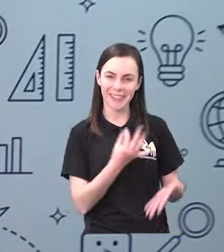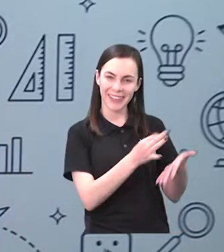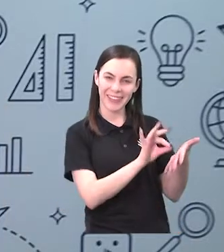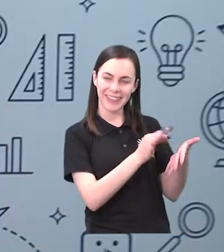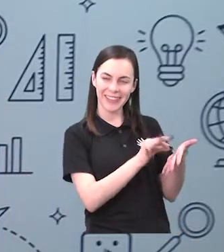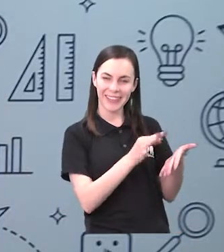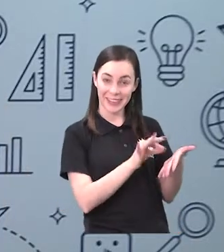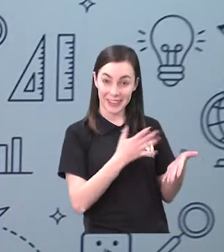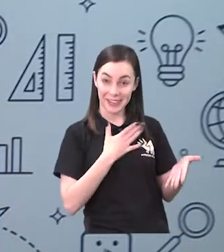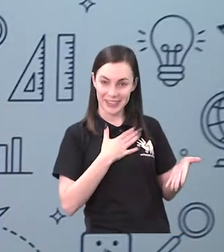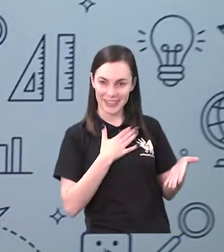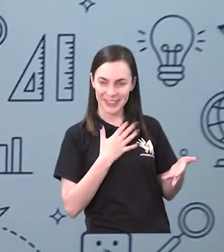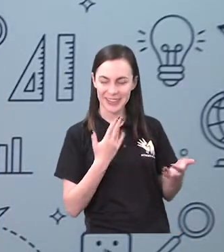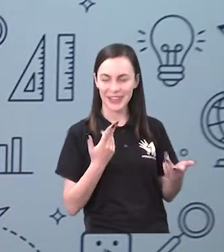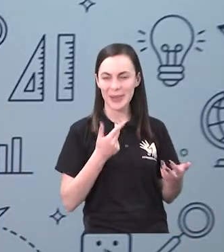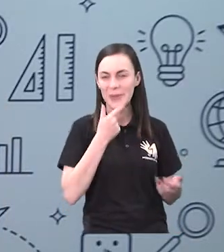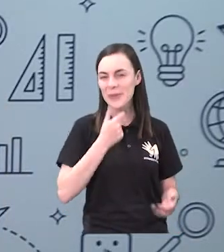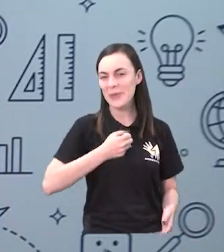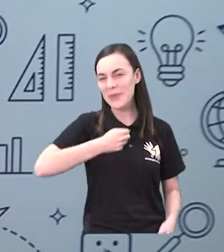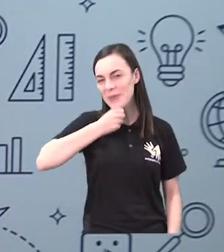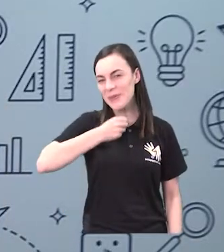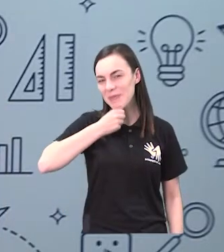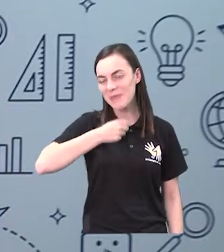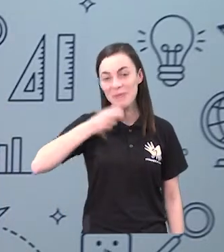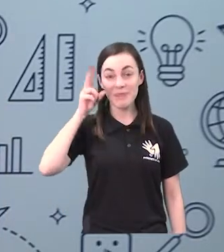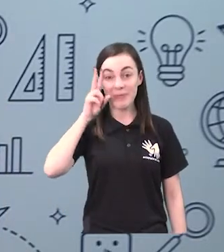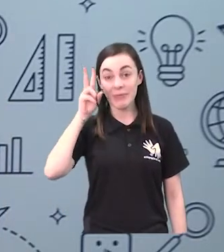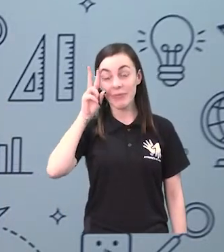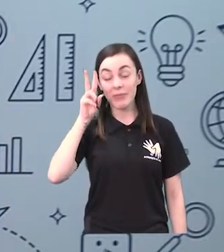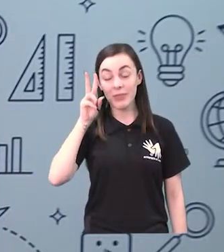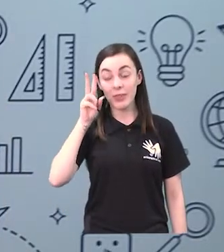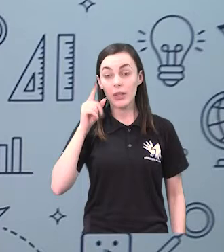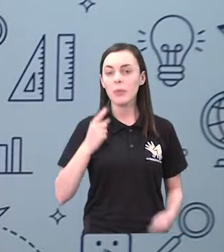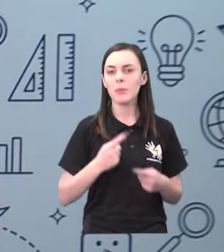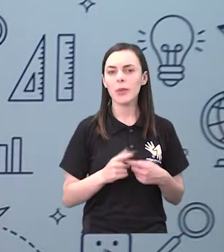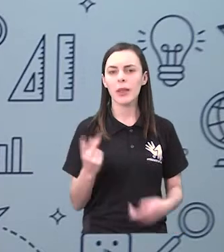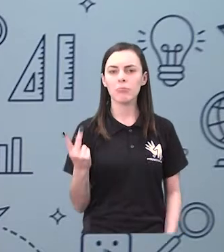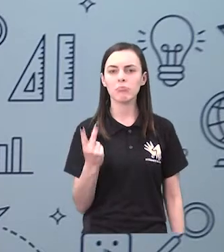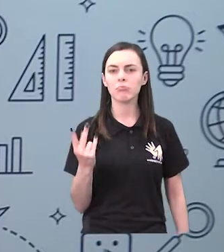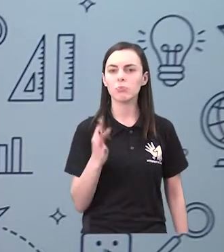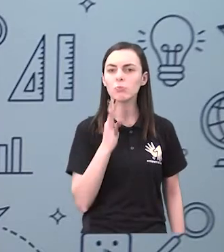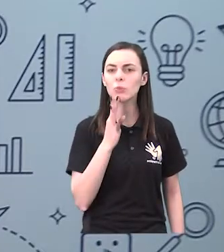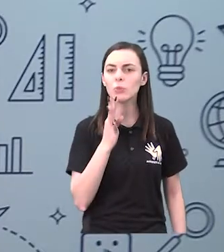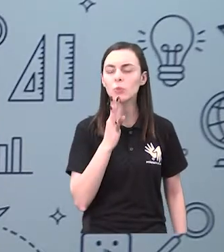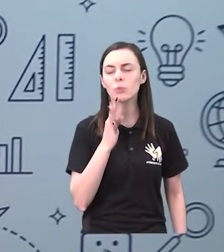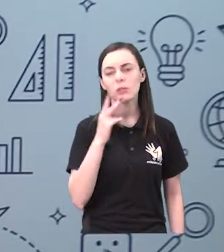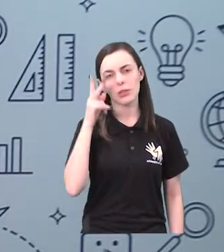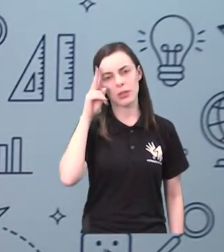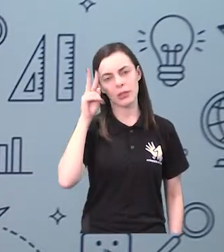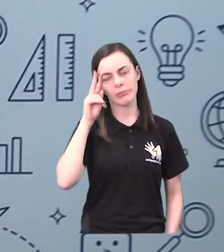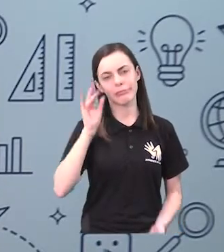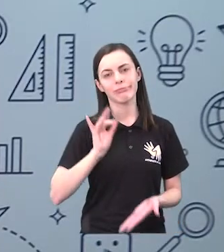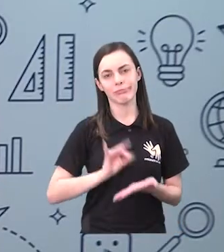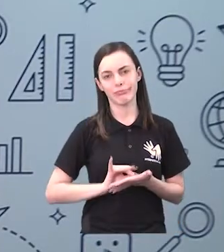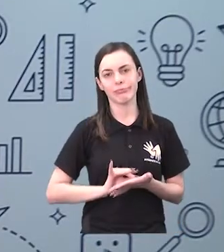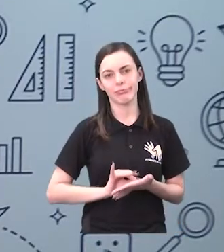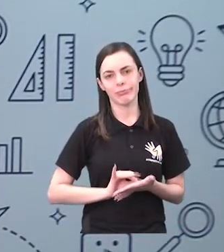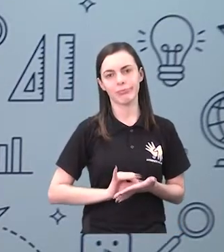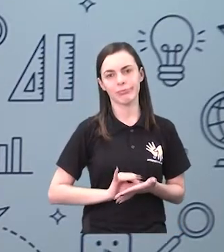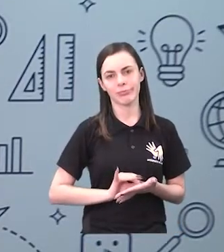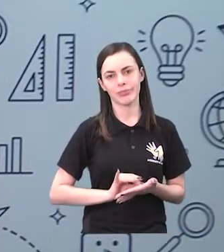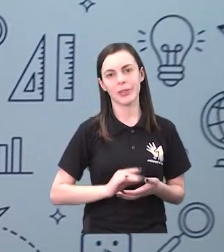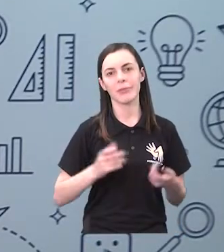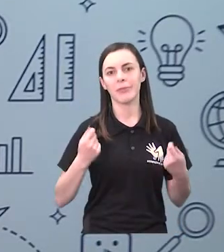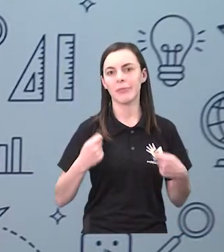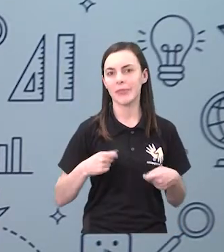corrigiram aqui estavam Corrigindo o o avô que estava contando a história porque elas já conheciam a história original que era história que